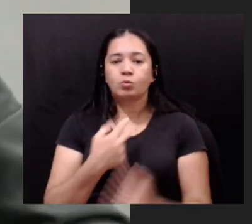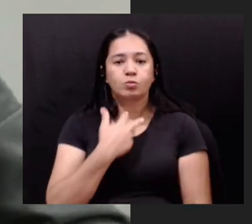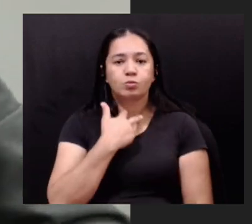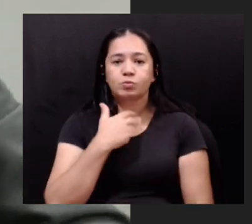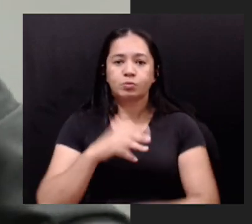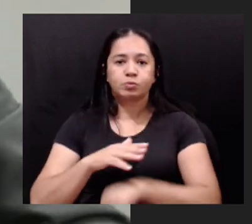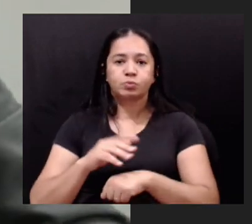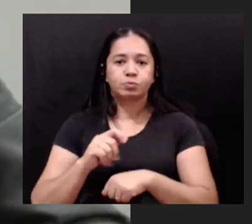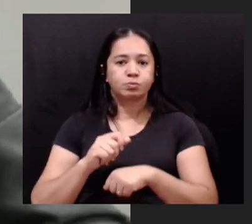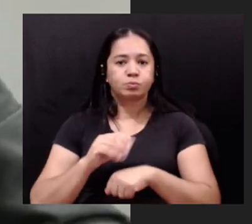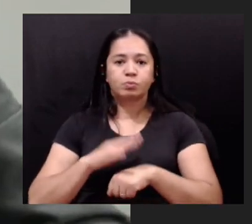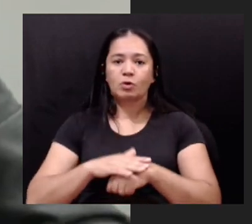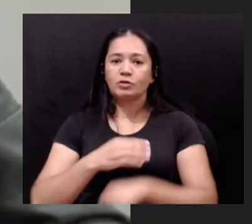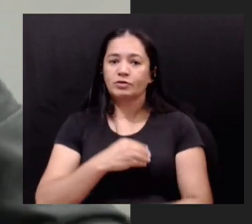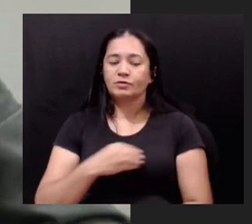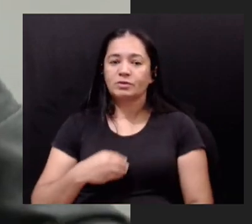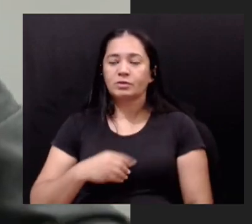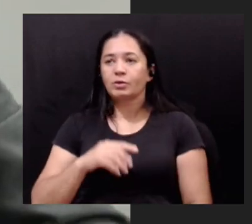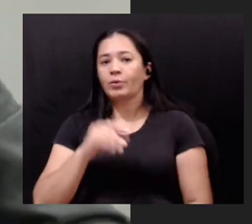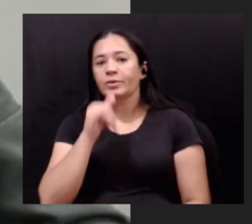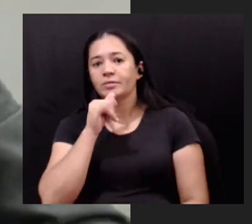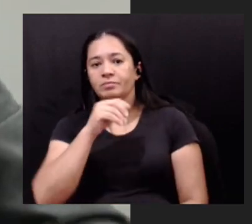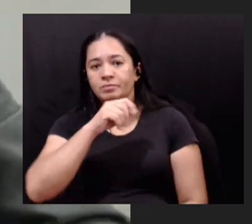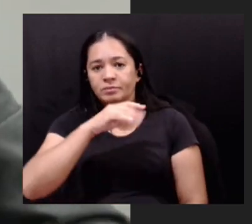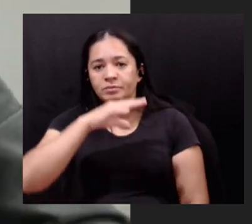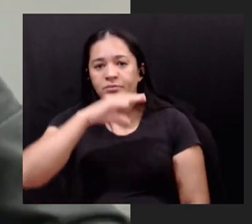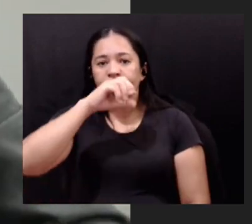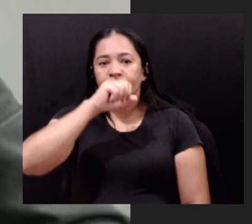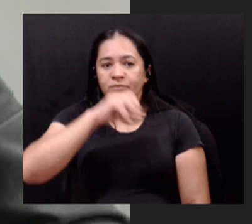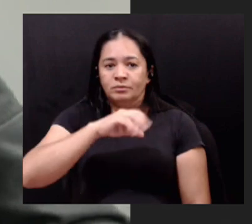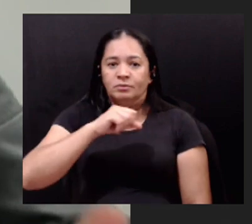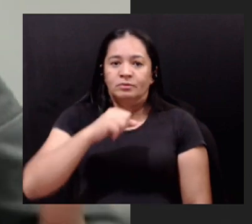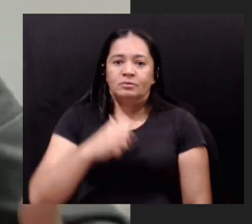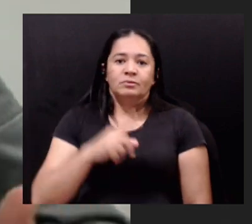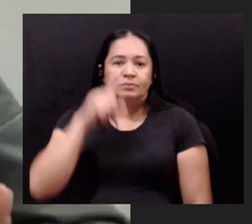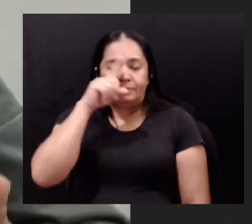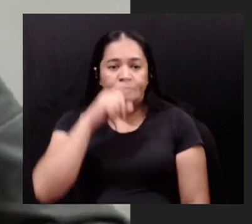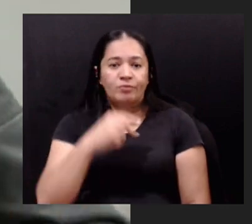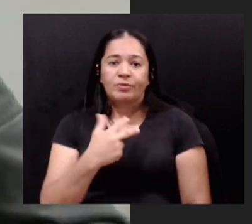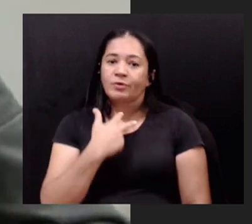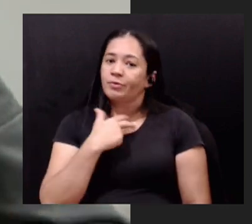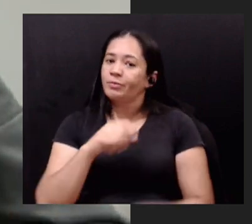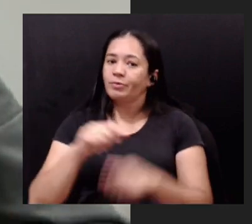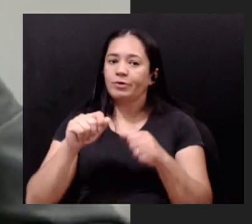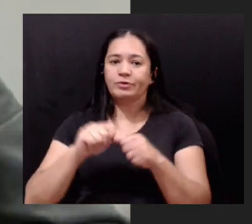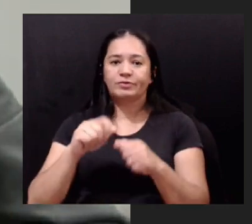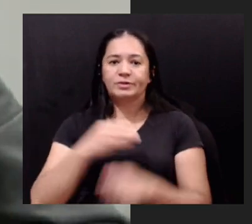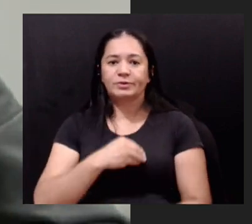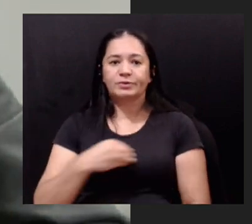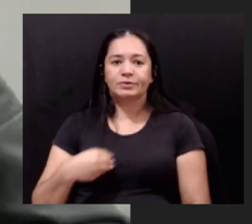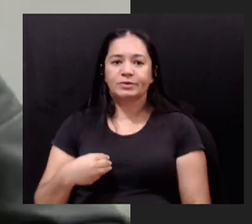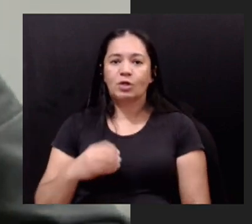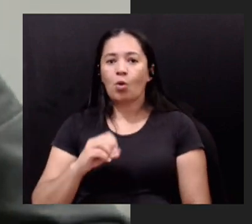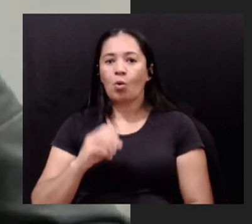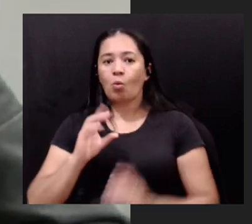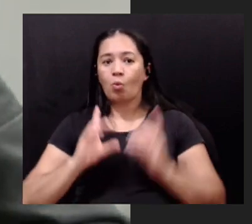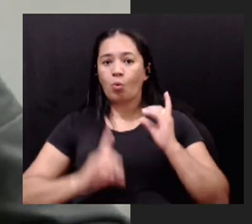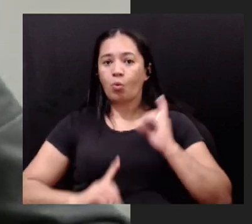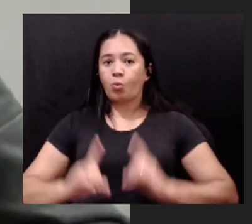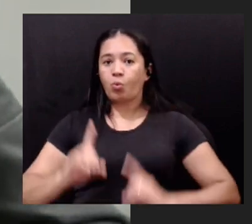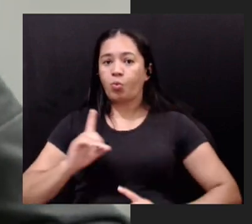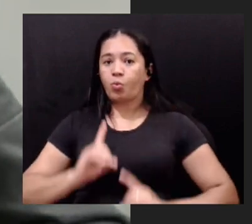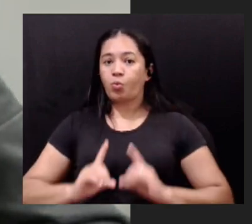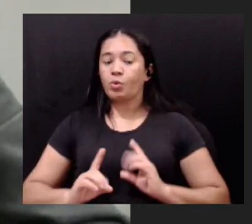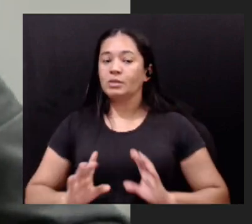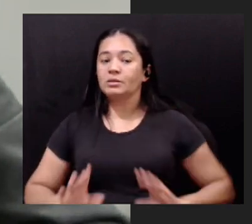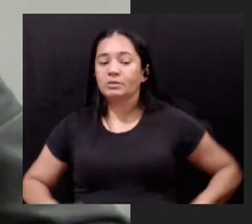quadro respiratório mais importante, né? Que possam ter uma depressão ao sedar,